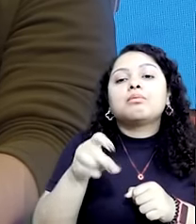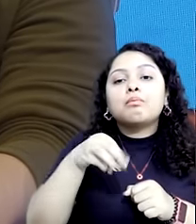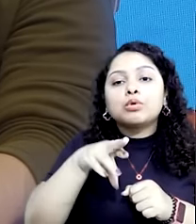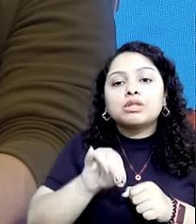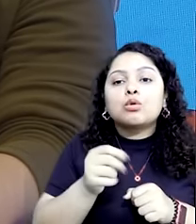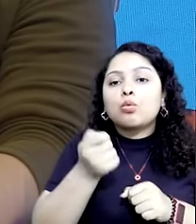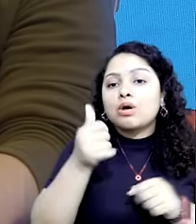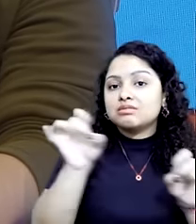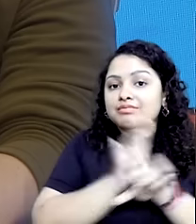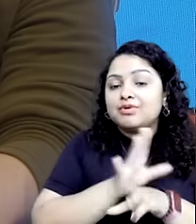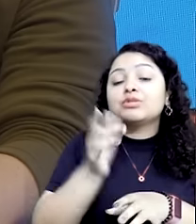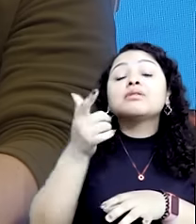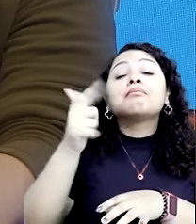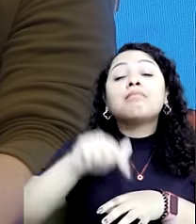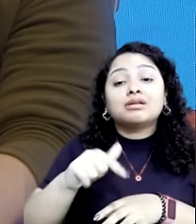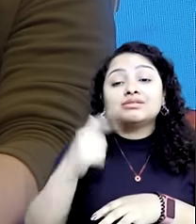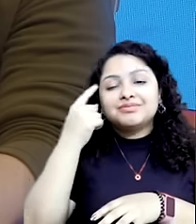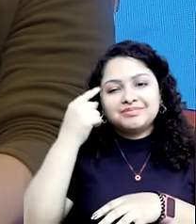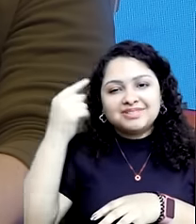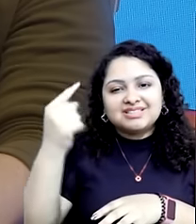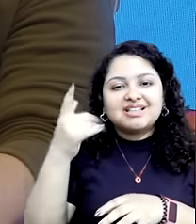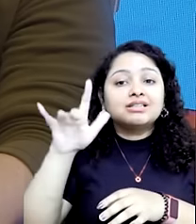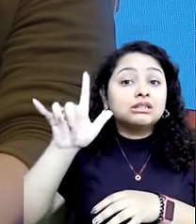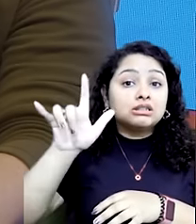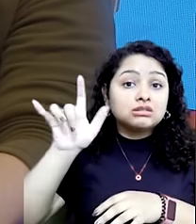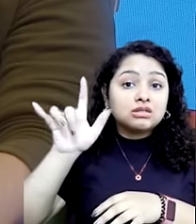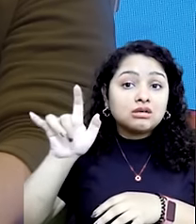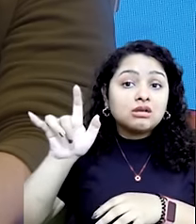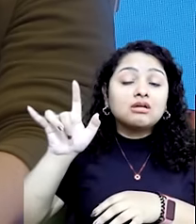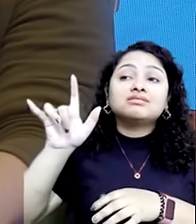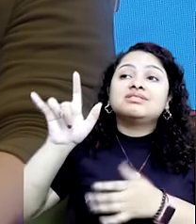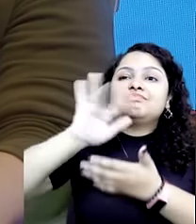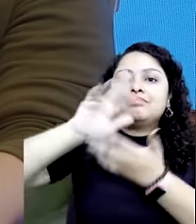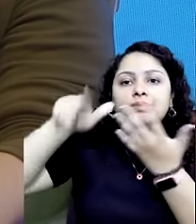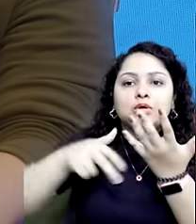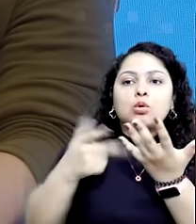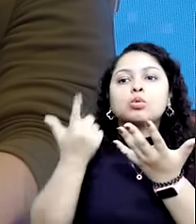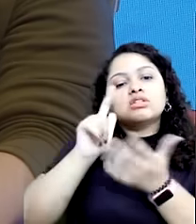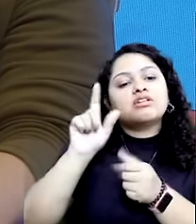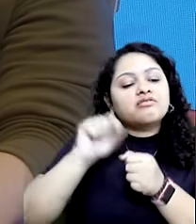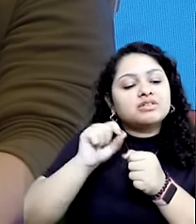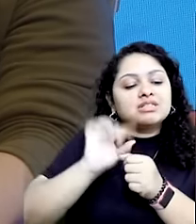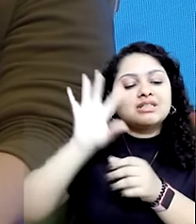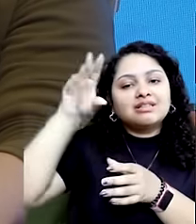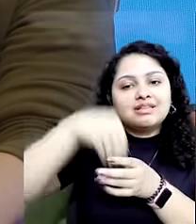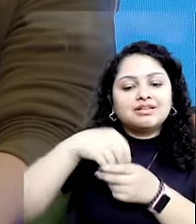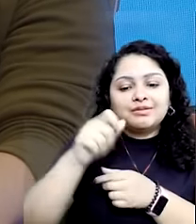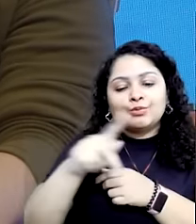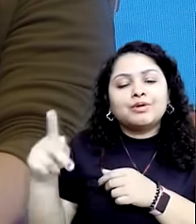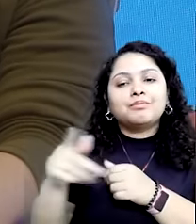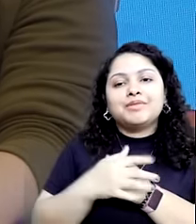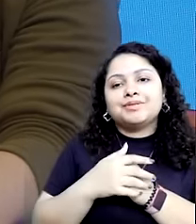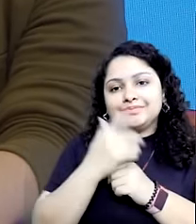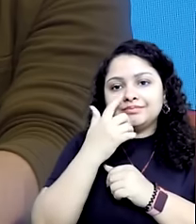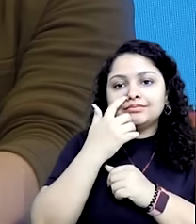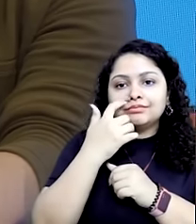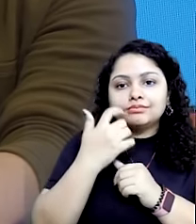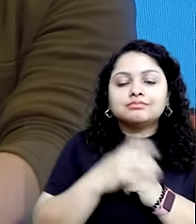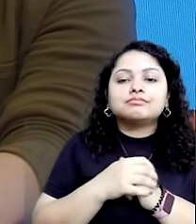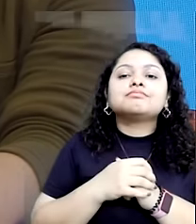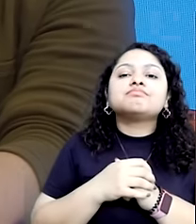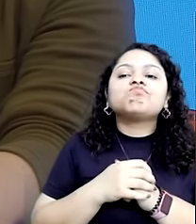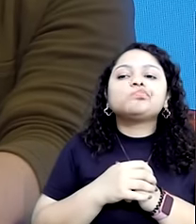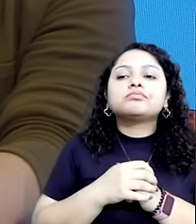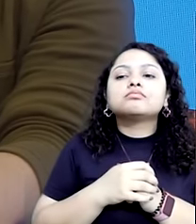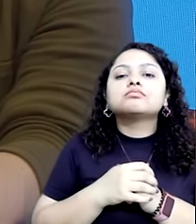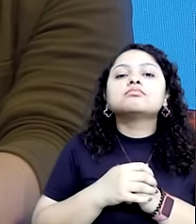bacana e outra gente se a gente for pensar Instagram tem muita coisa que você já consegue fazer al dentro dele você não vai precisar nem de um aplicativo Então você